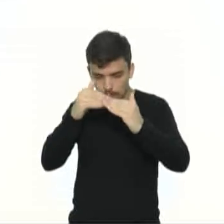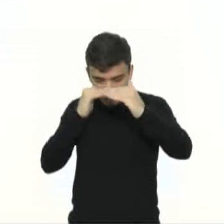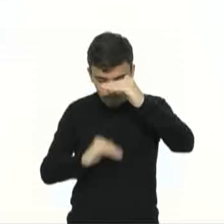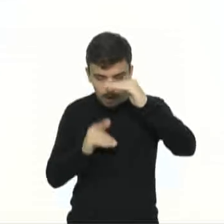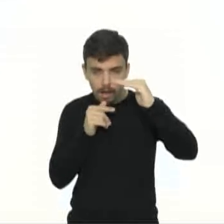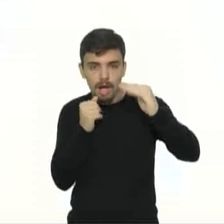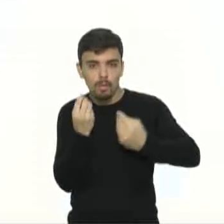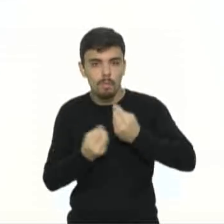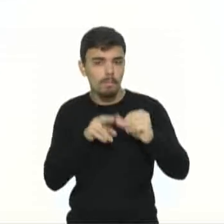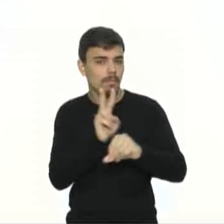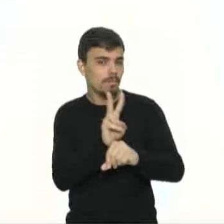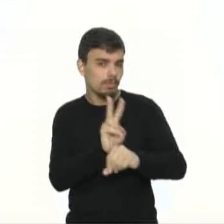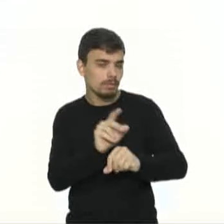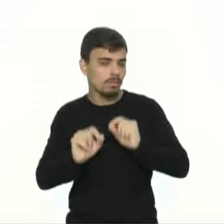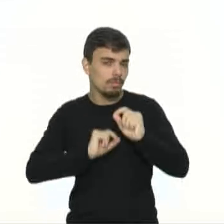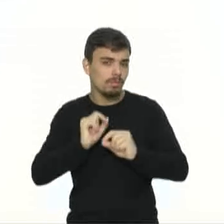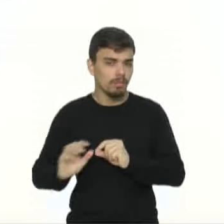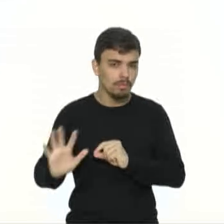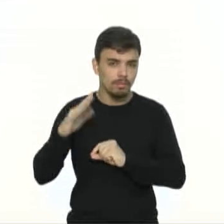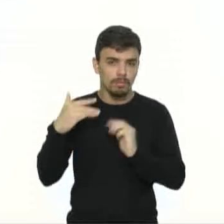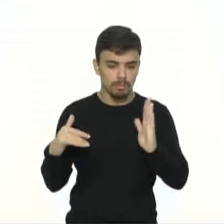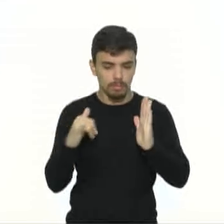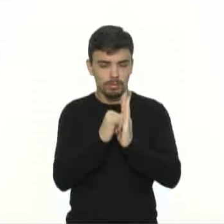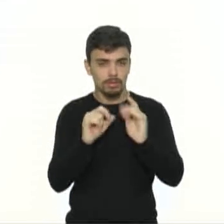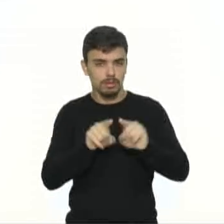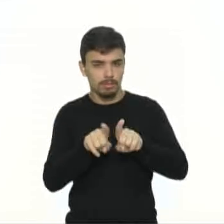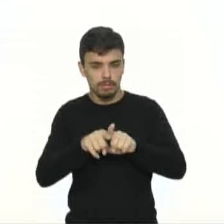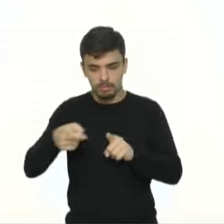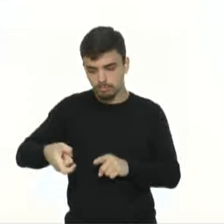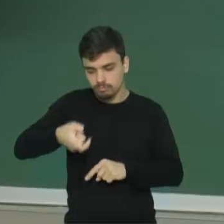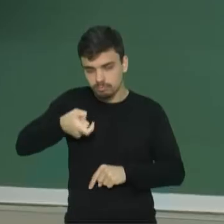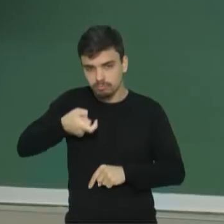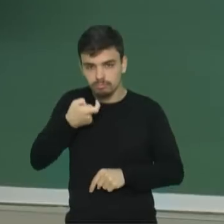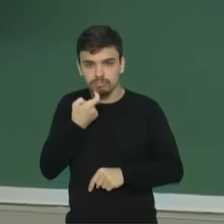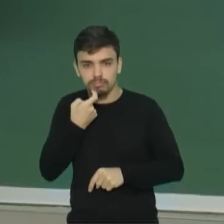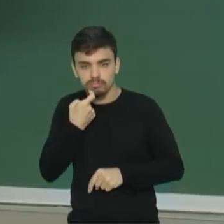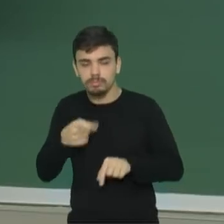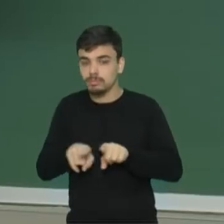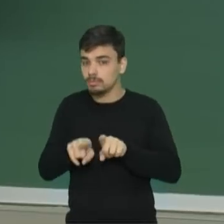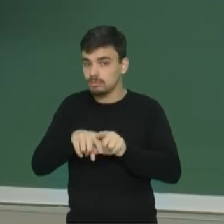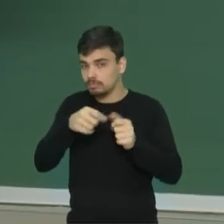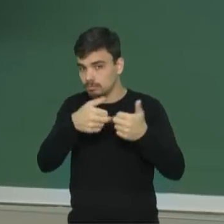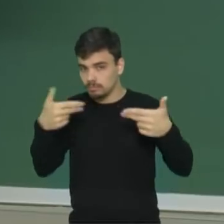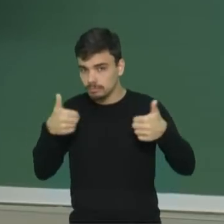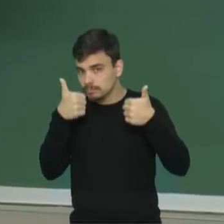como proteção em possíveis acidentes com anzóis ou garateias. Aí tem um fator interessante.